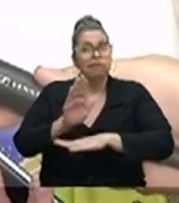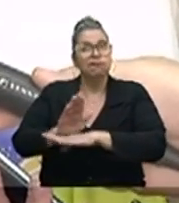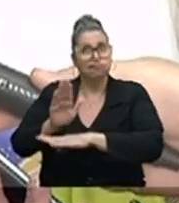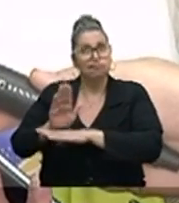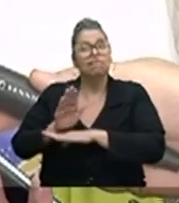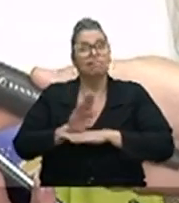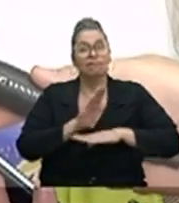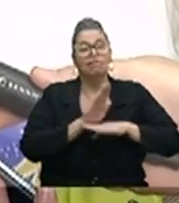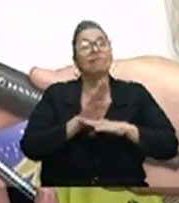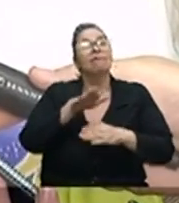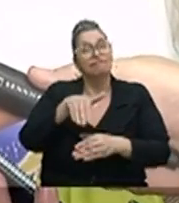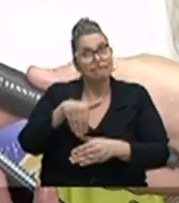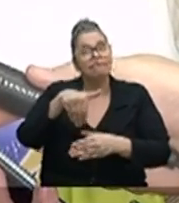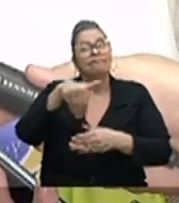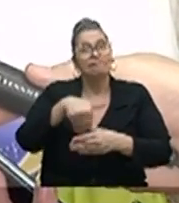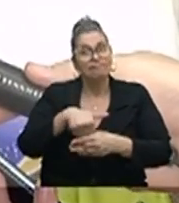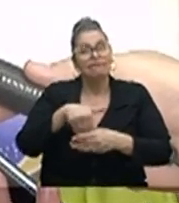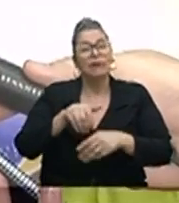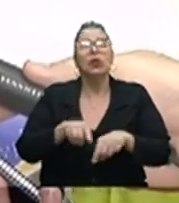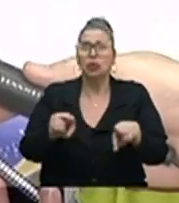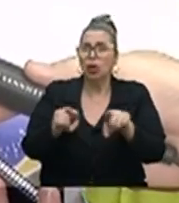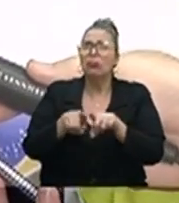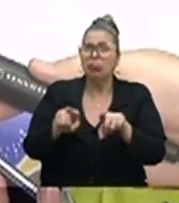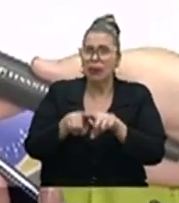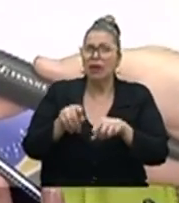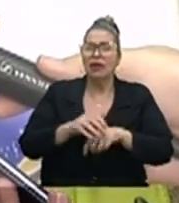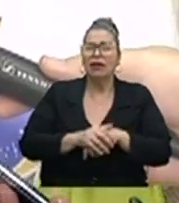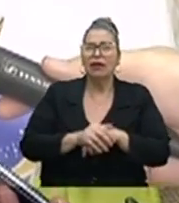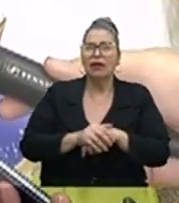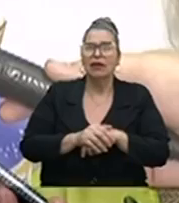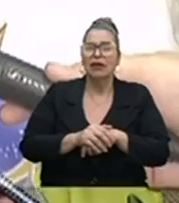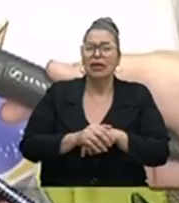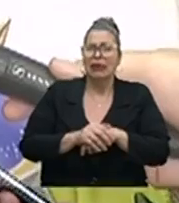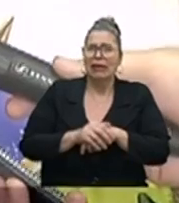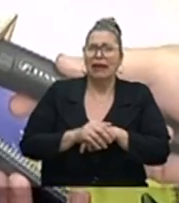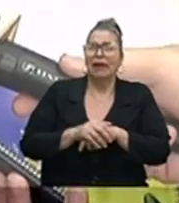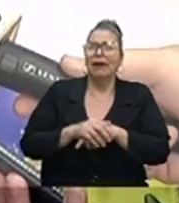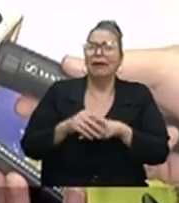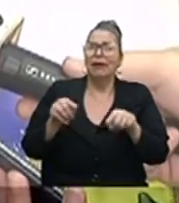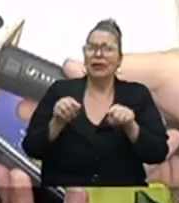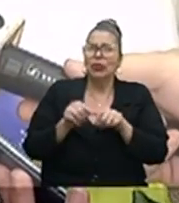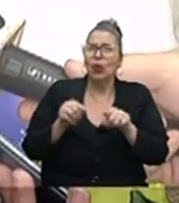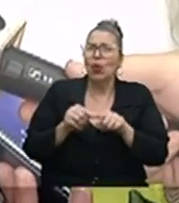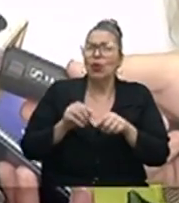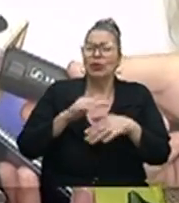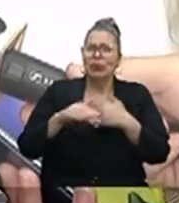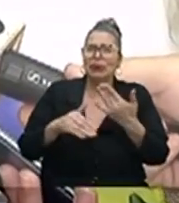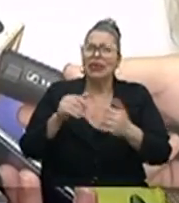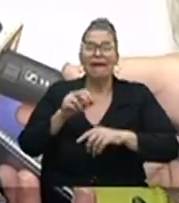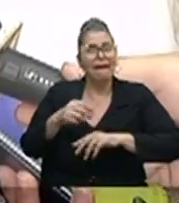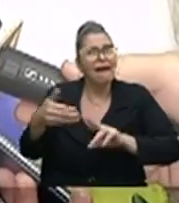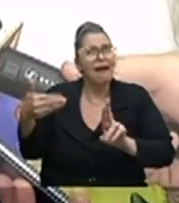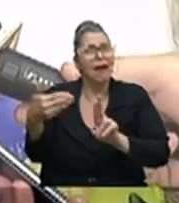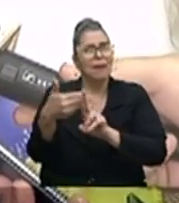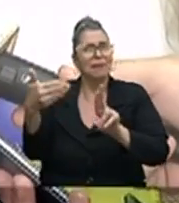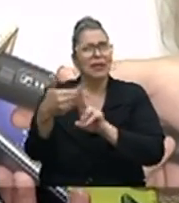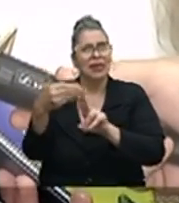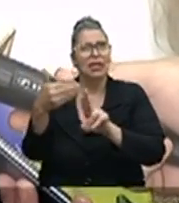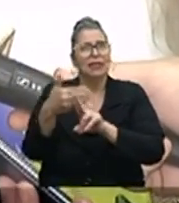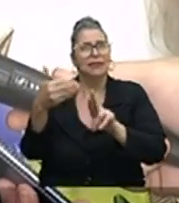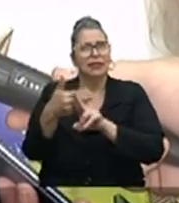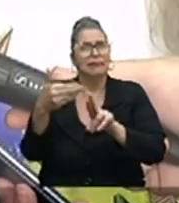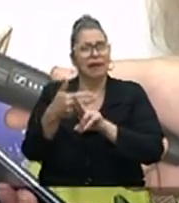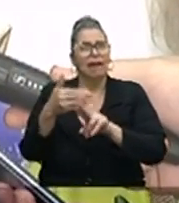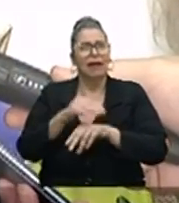eleições, inclusive até aqui magistrados, representantes que acompanharam essas